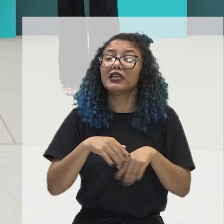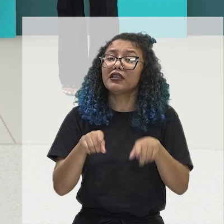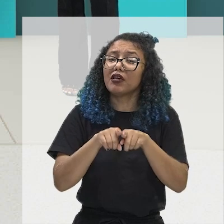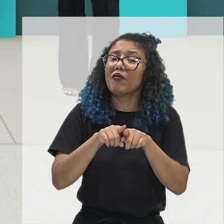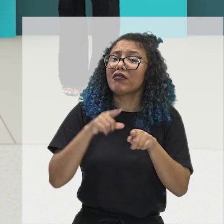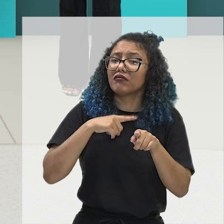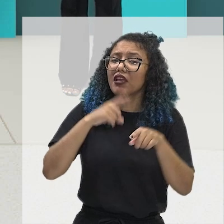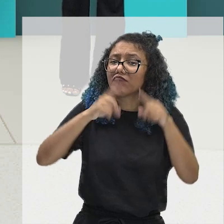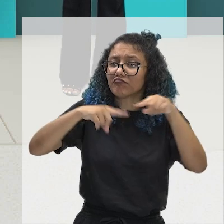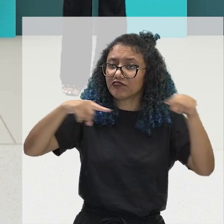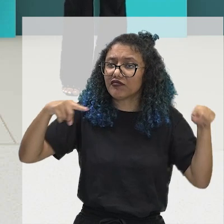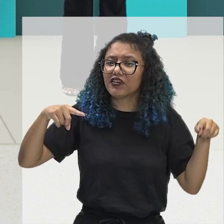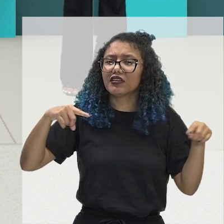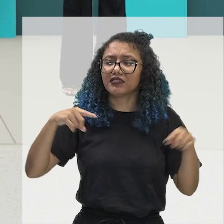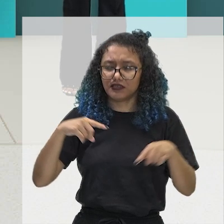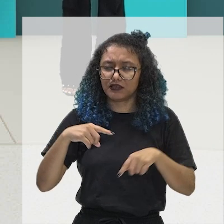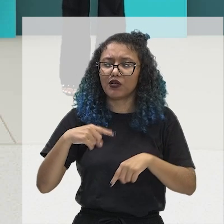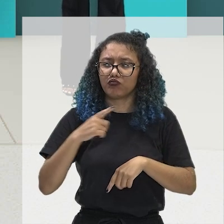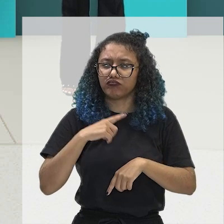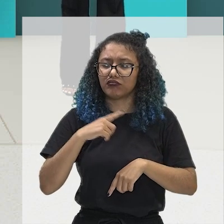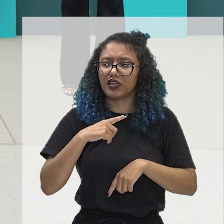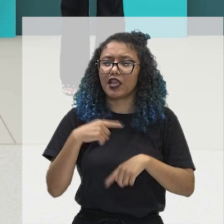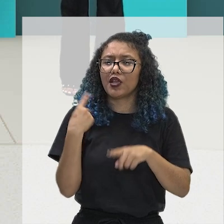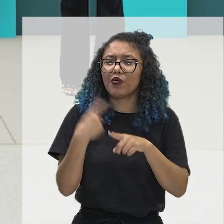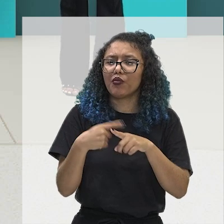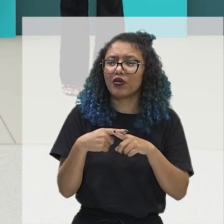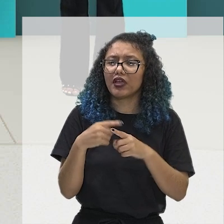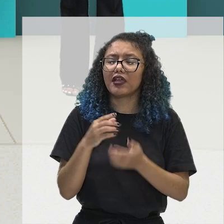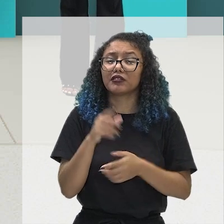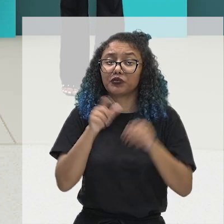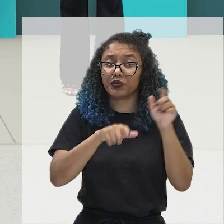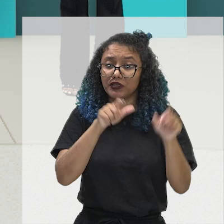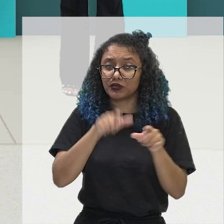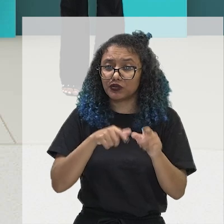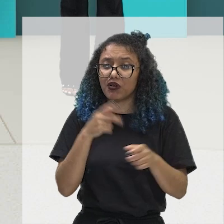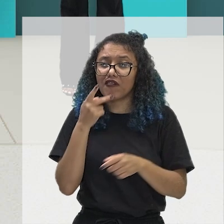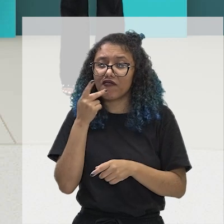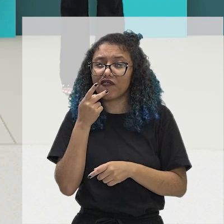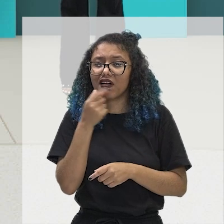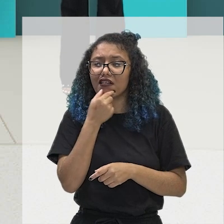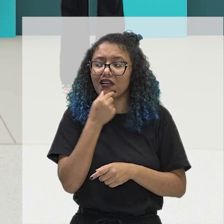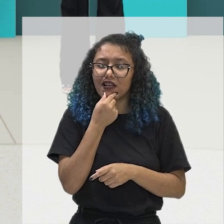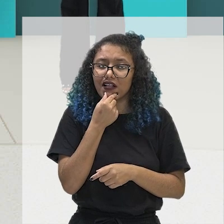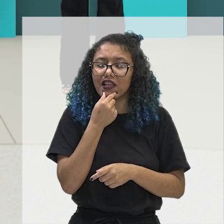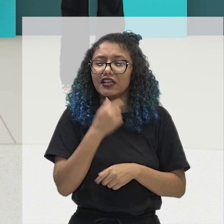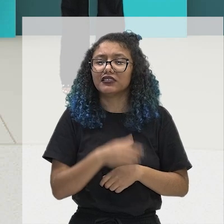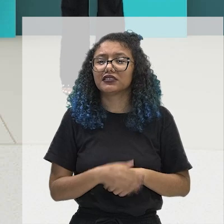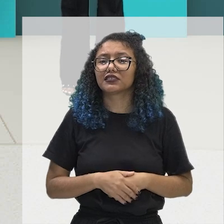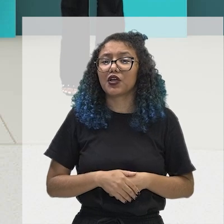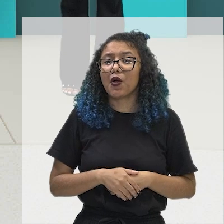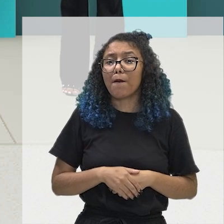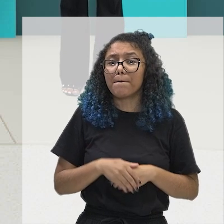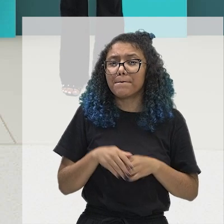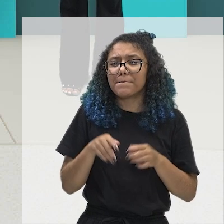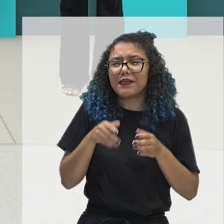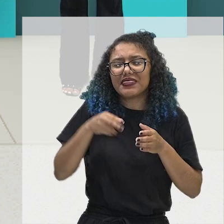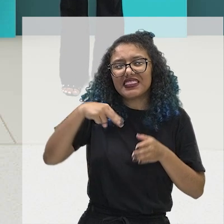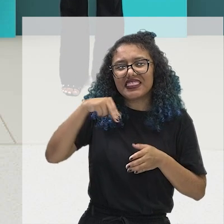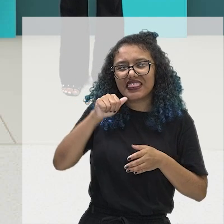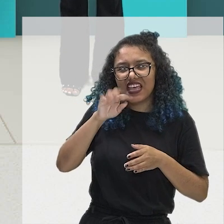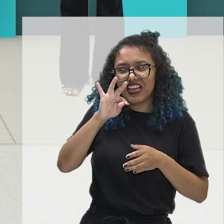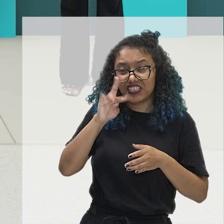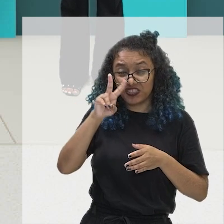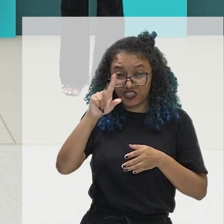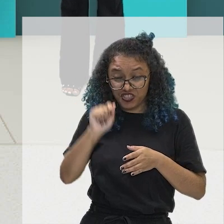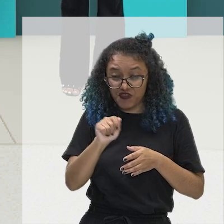sofre variação, porque muitas pessoas que falam língua inglesa hoje não são nativas. Então, quando elas